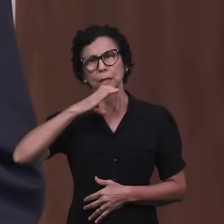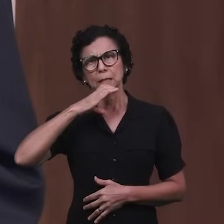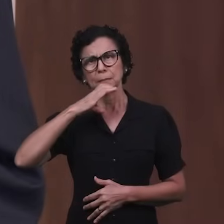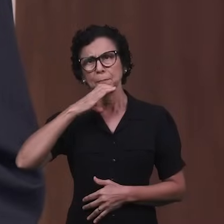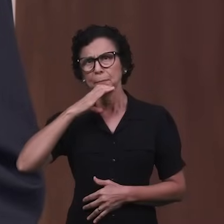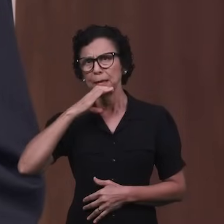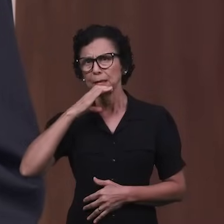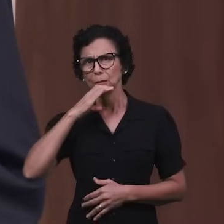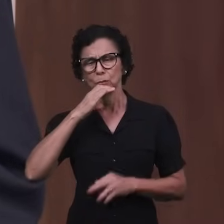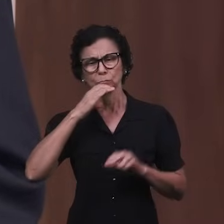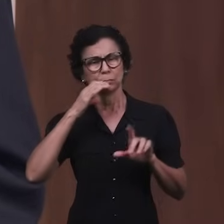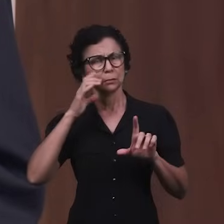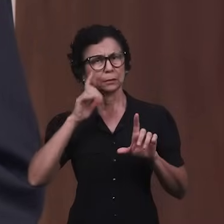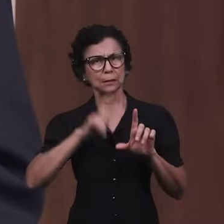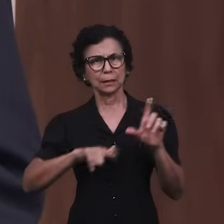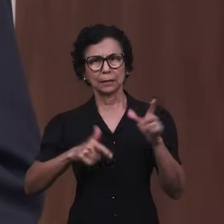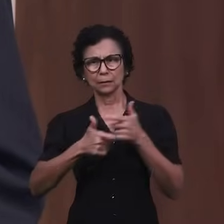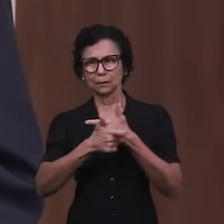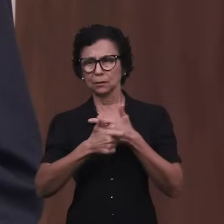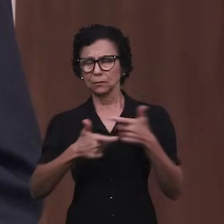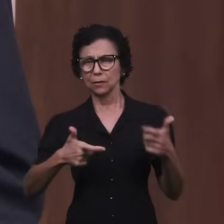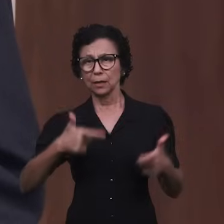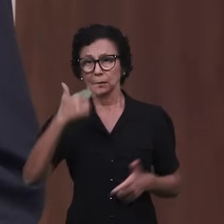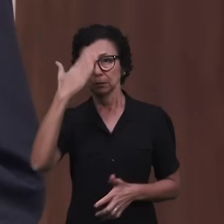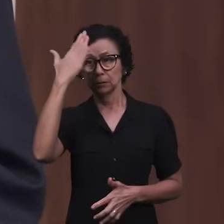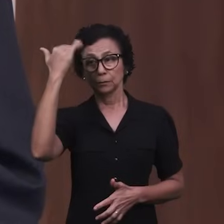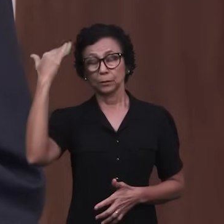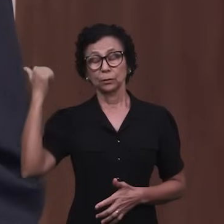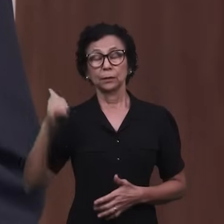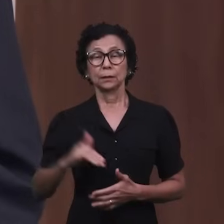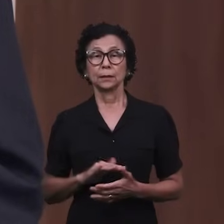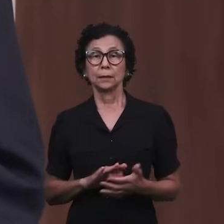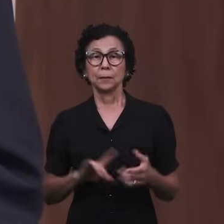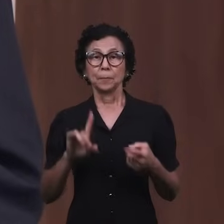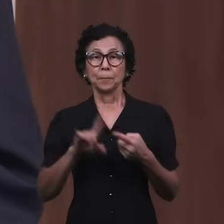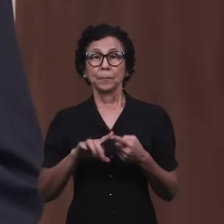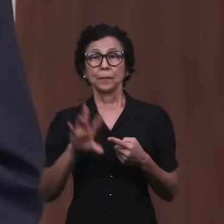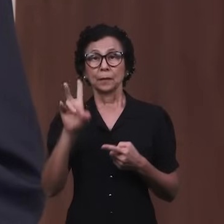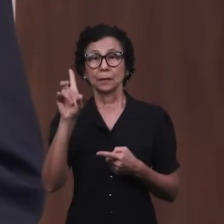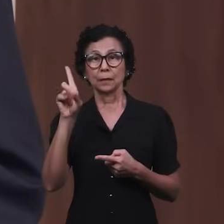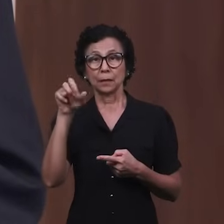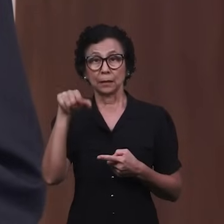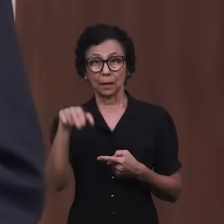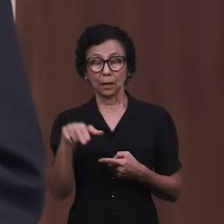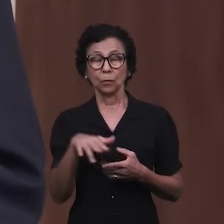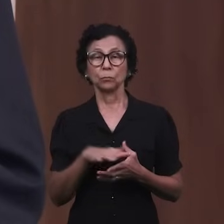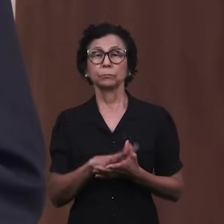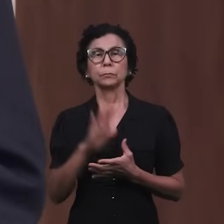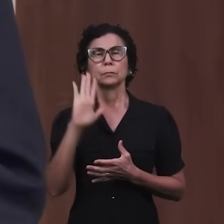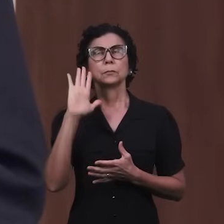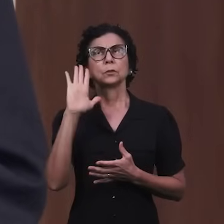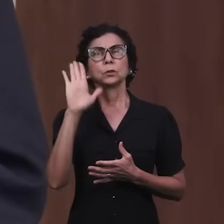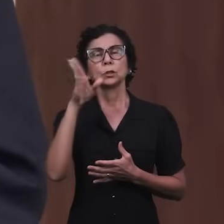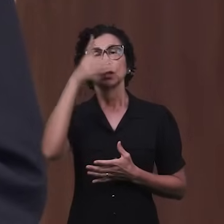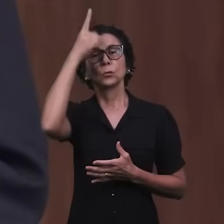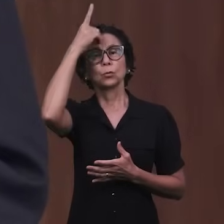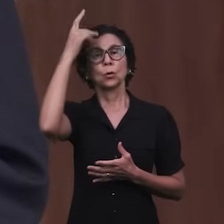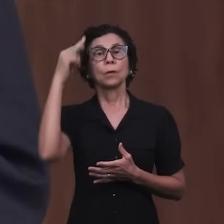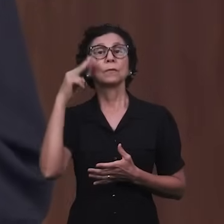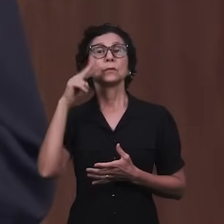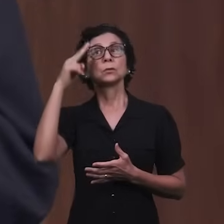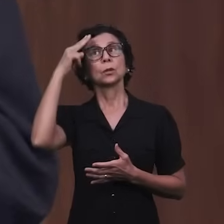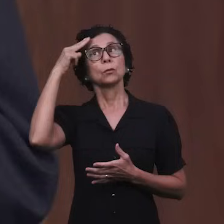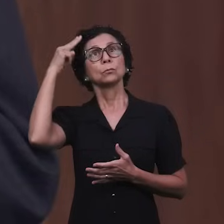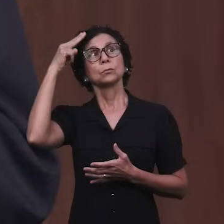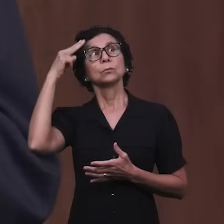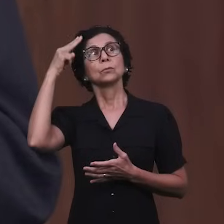e inteligência em todas as letras e sabedoria. E a Daniel deu entendimento em toda visão e sonhos. Então o